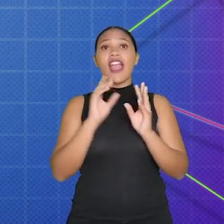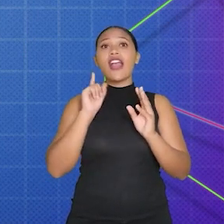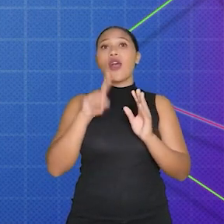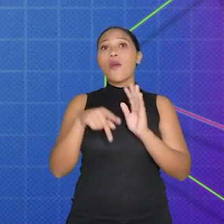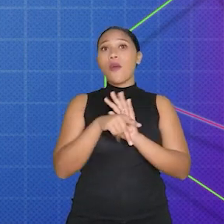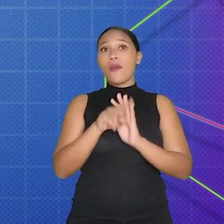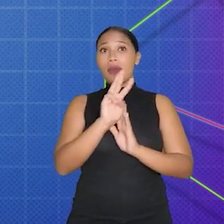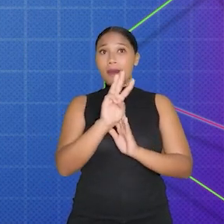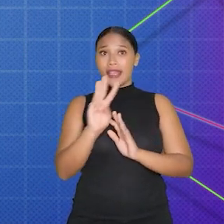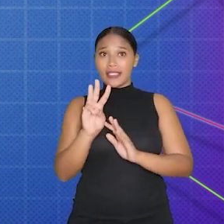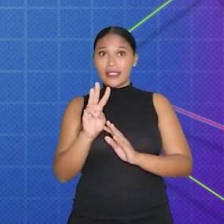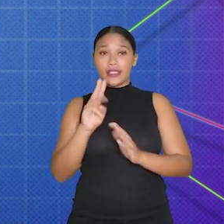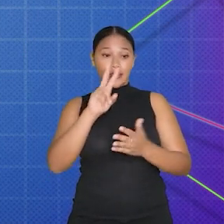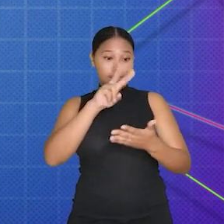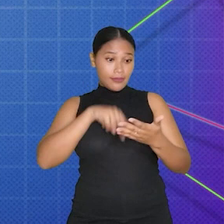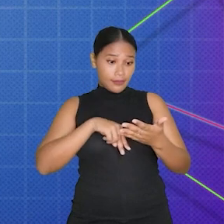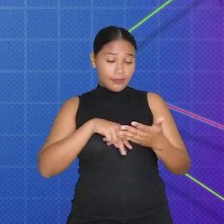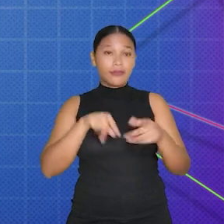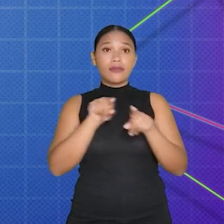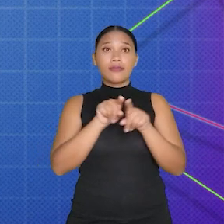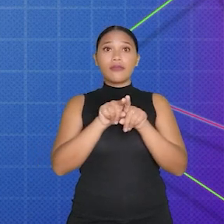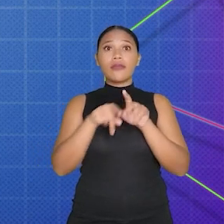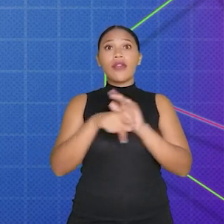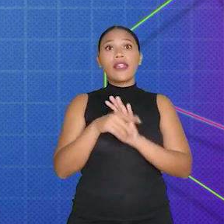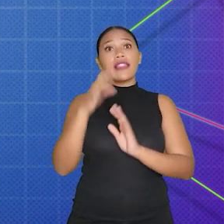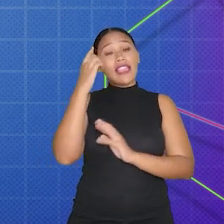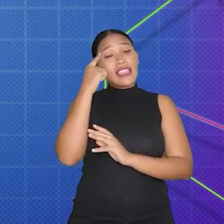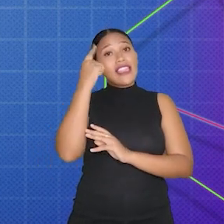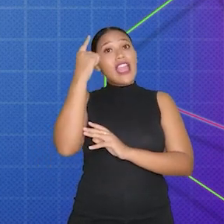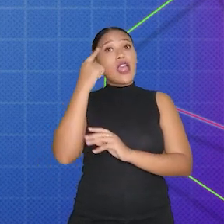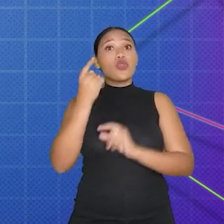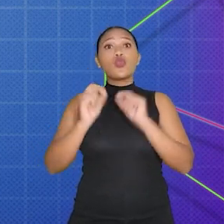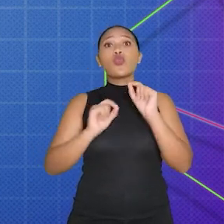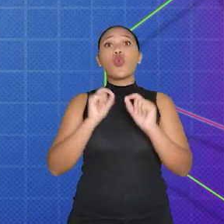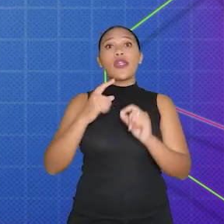é um breve resumo do conteúdo da página. Leia a descrição do